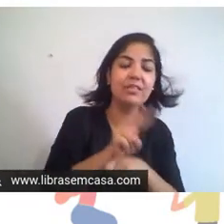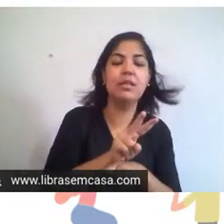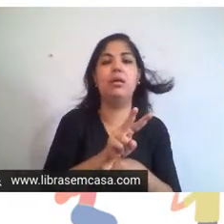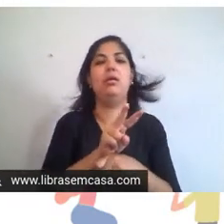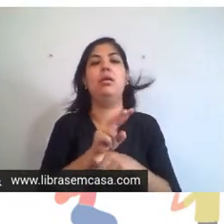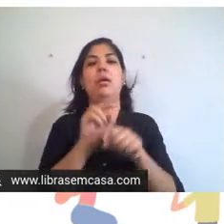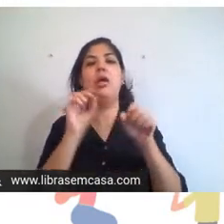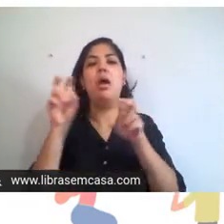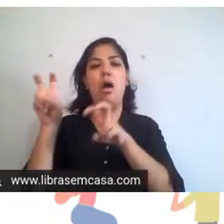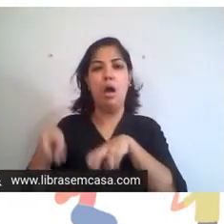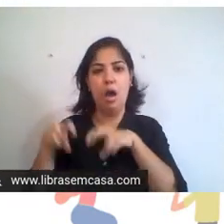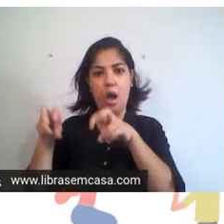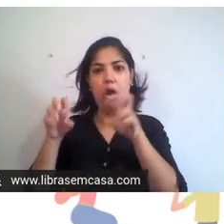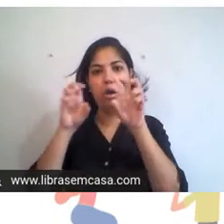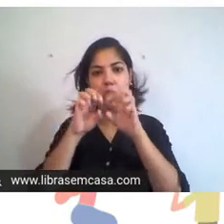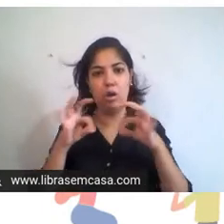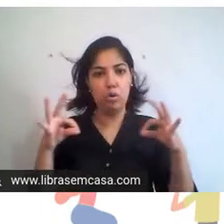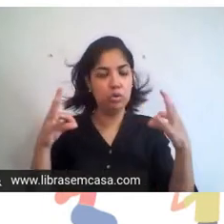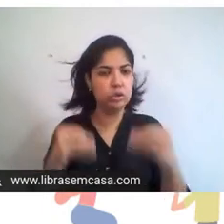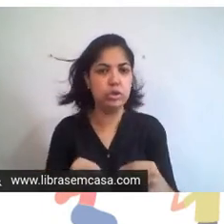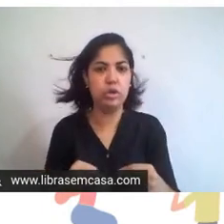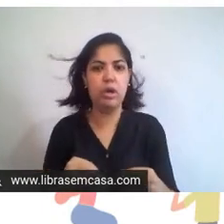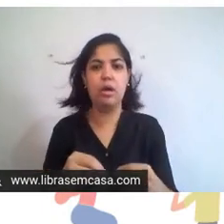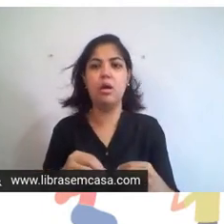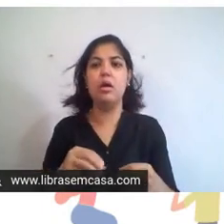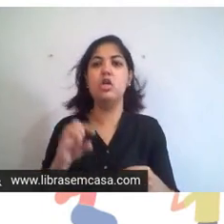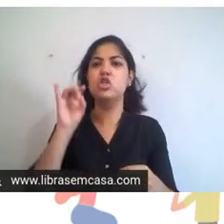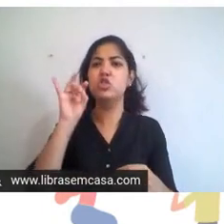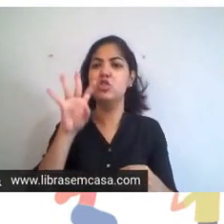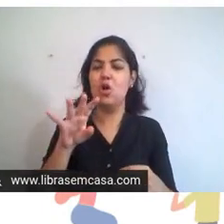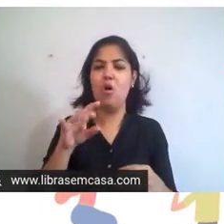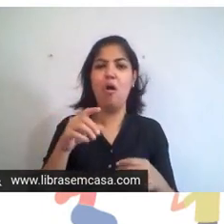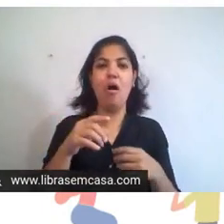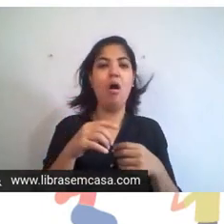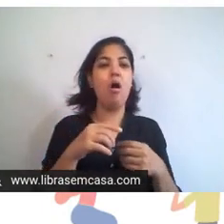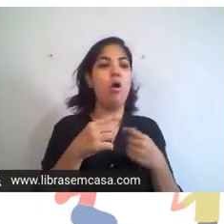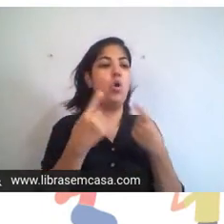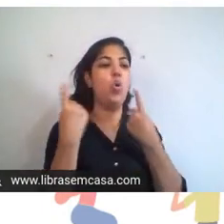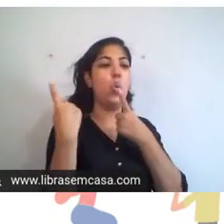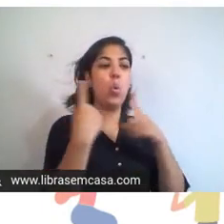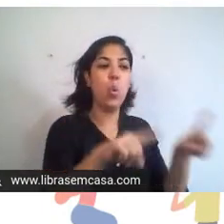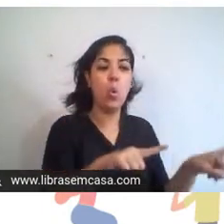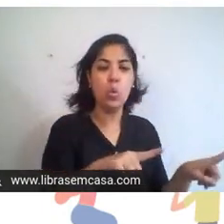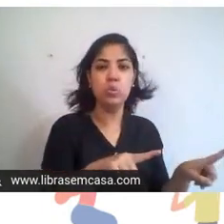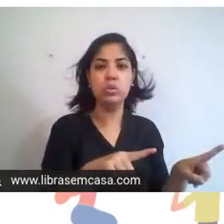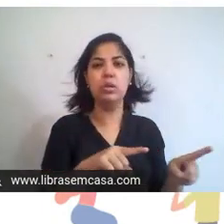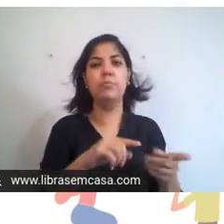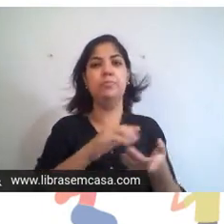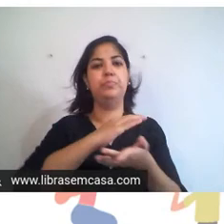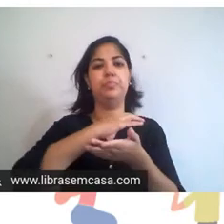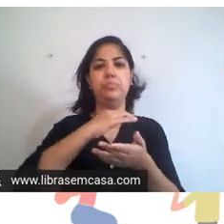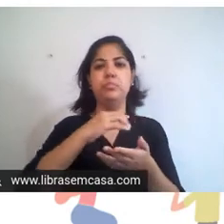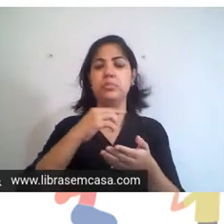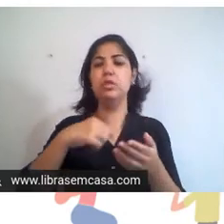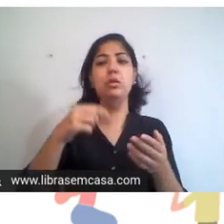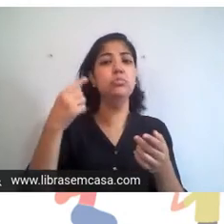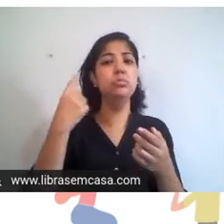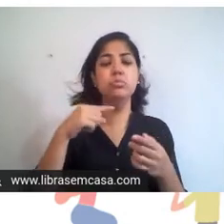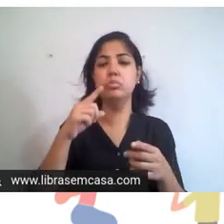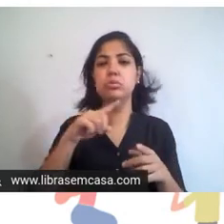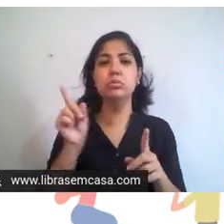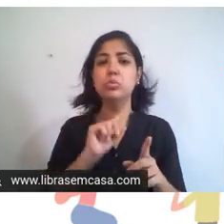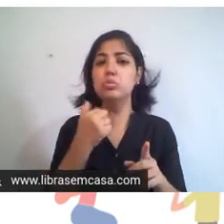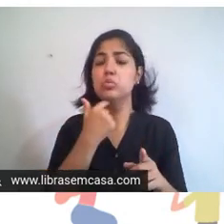de ser feminista. Não basta não ser racista, há que combater o racismo. E